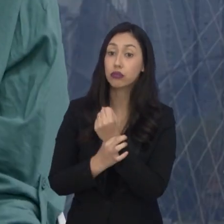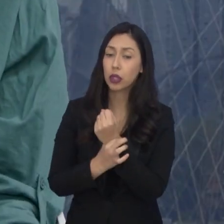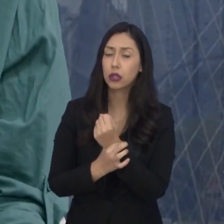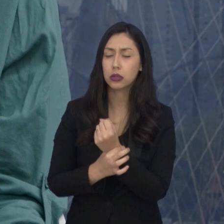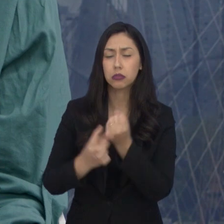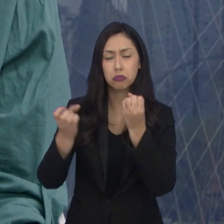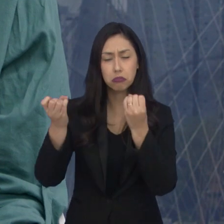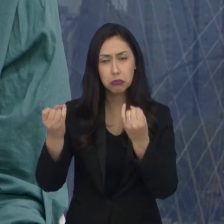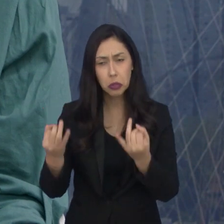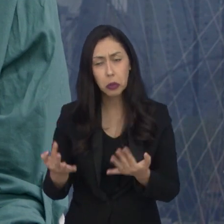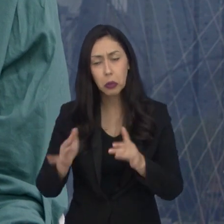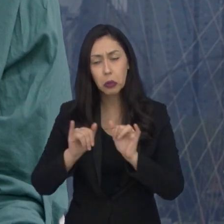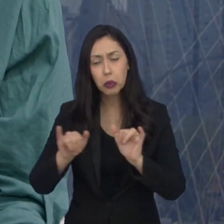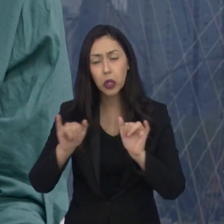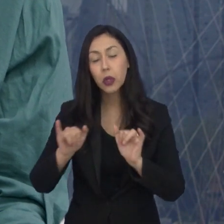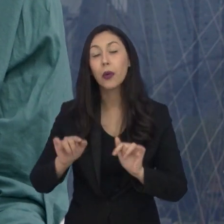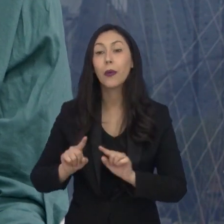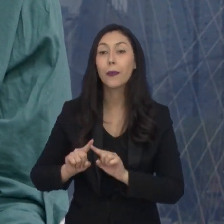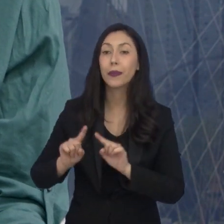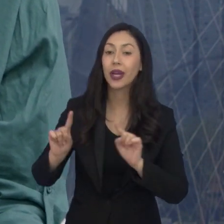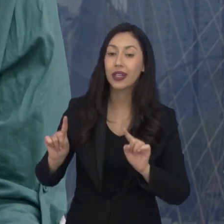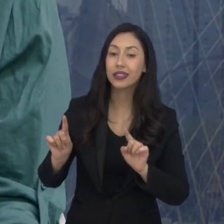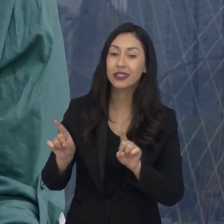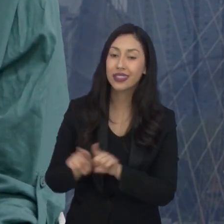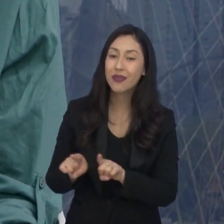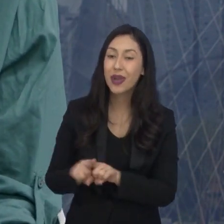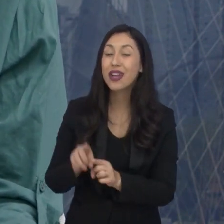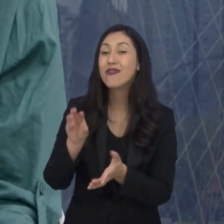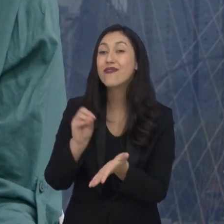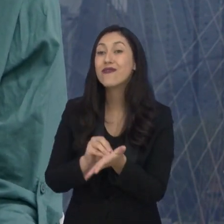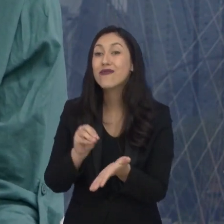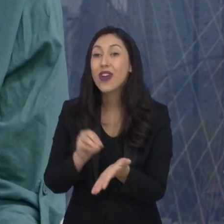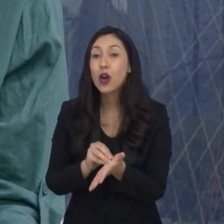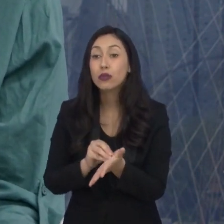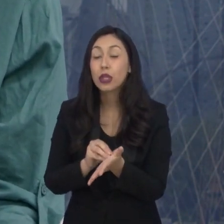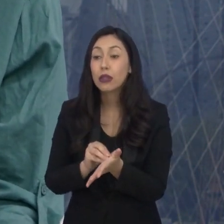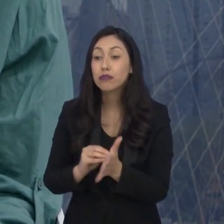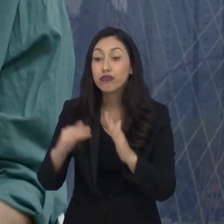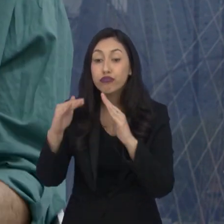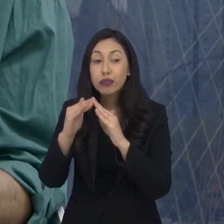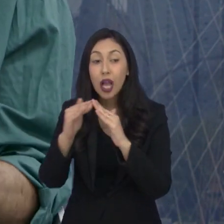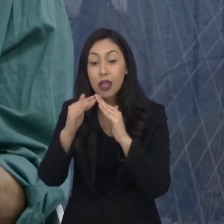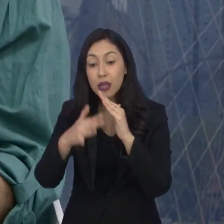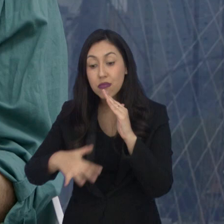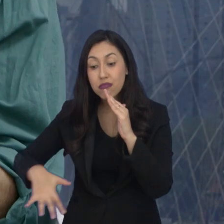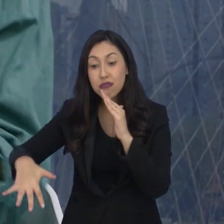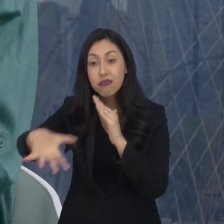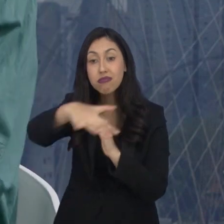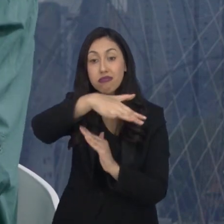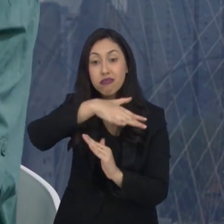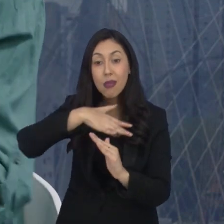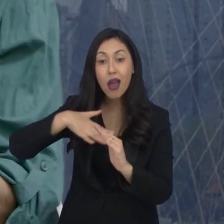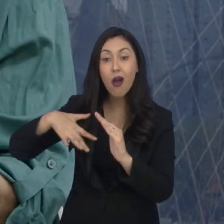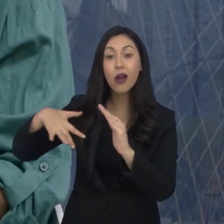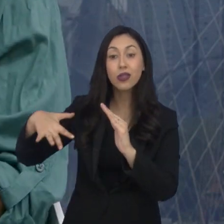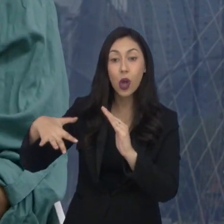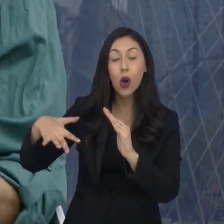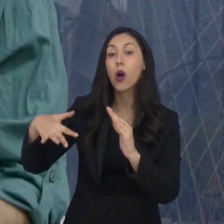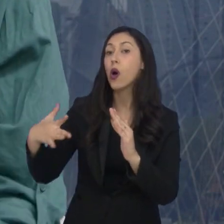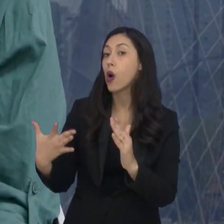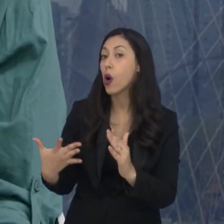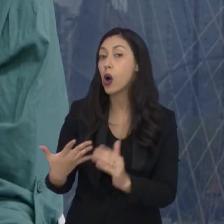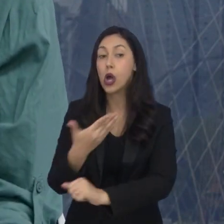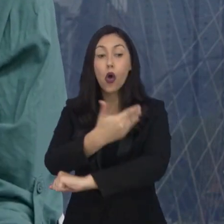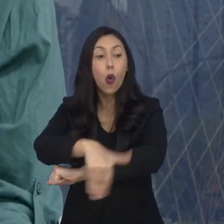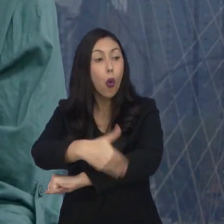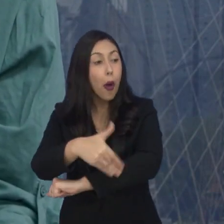disse, mas há questões da urbanização, que a gente chama, não só especificamente por pavimentar ou